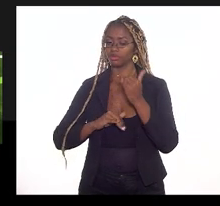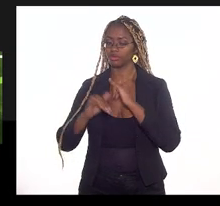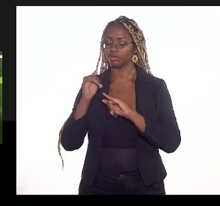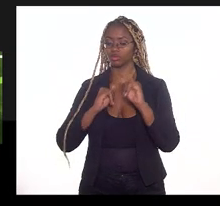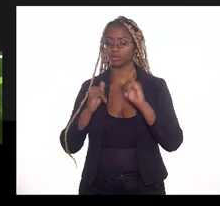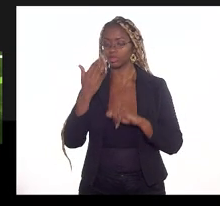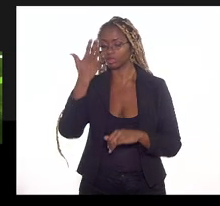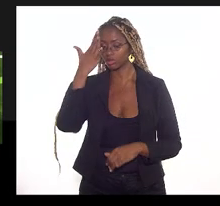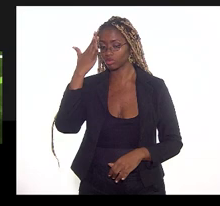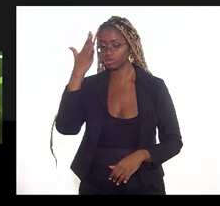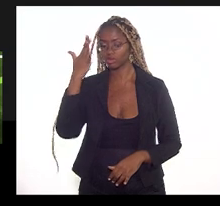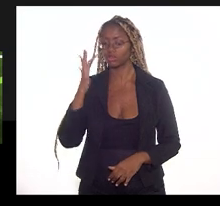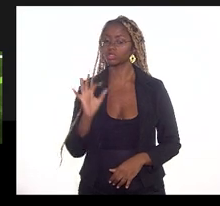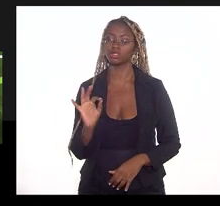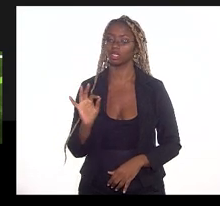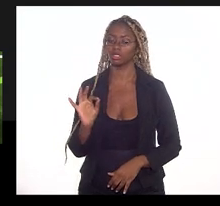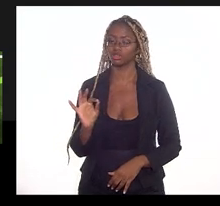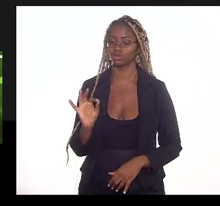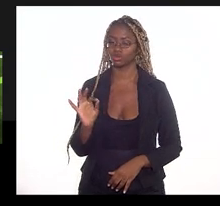compreendem, né,